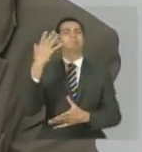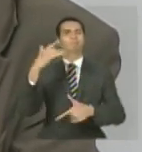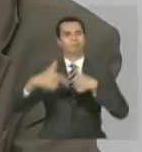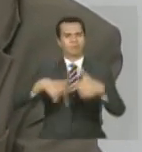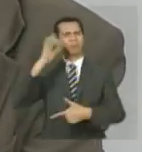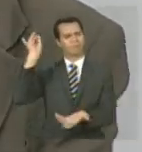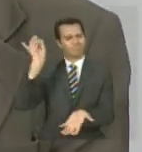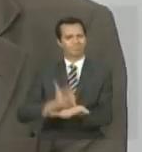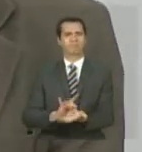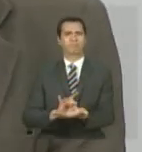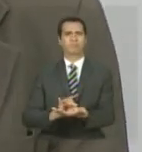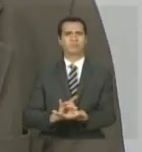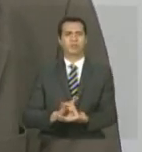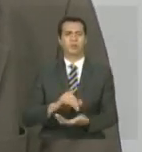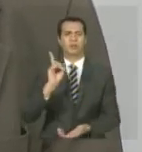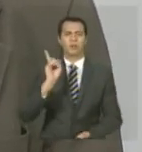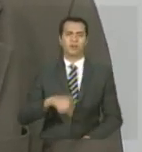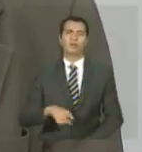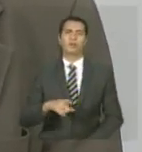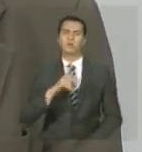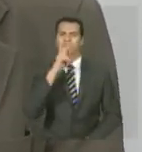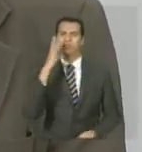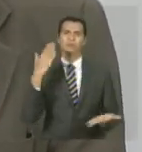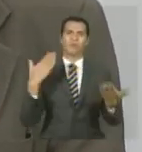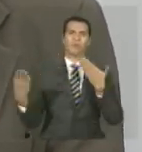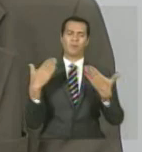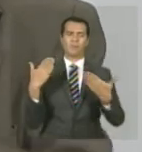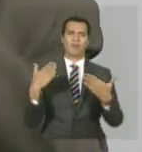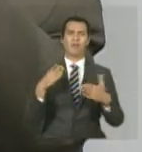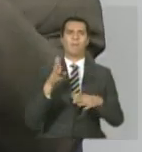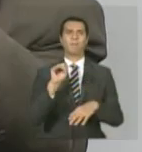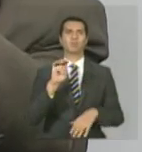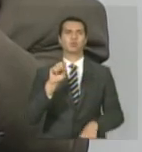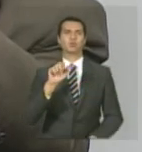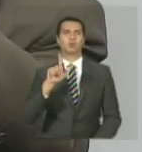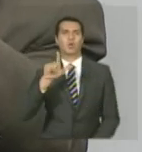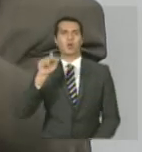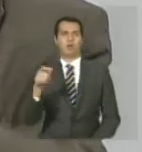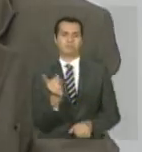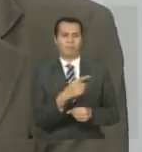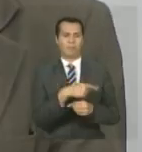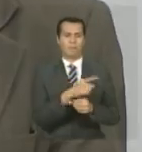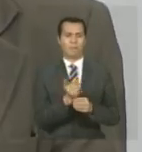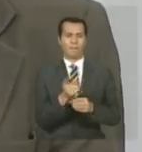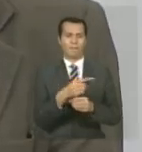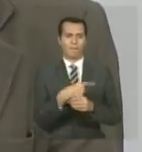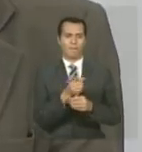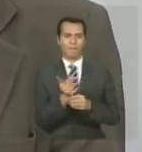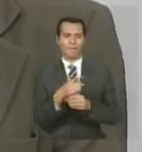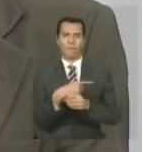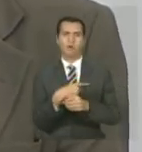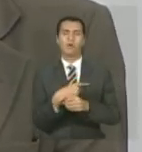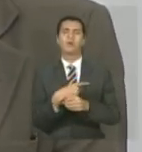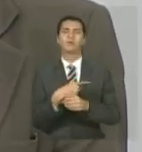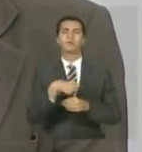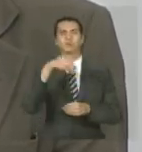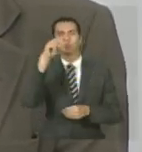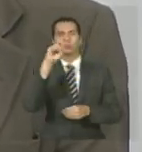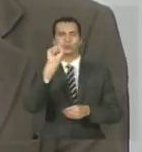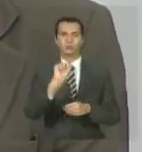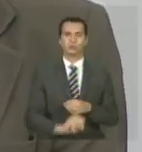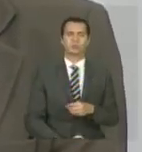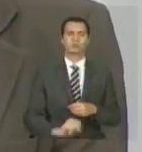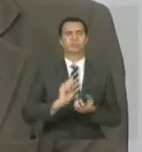concretas, é a nossa bússola que faz com que a gente possa, seguindo as diretrizes, chegar nos objetivos, nas metas